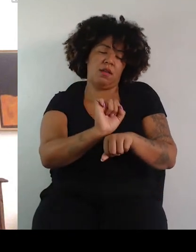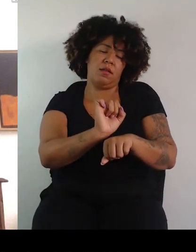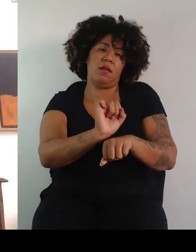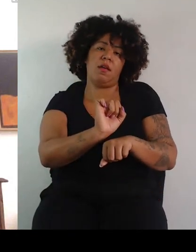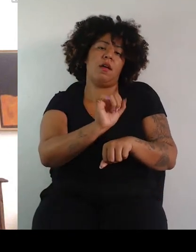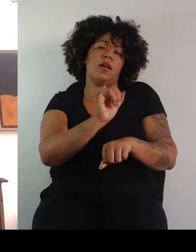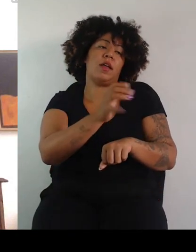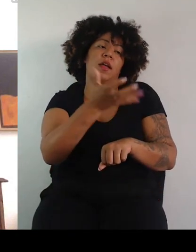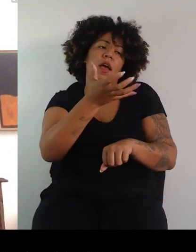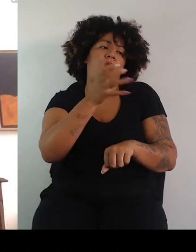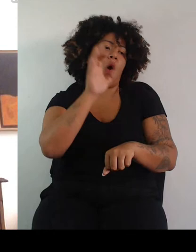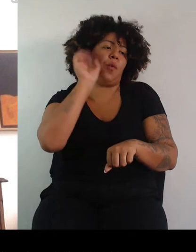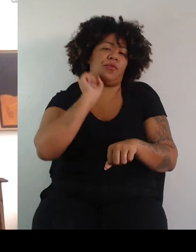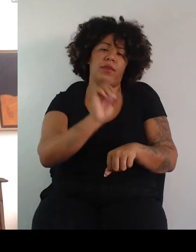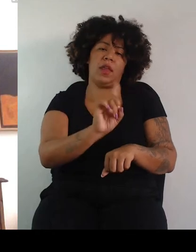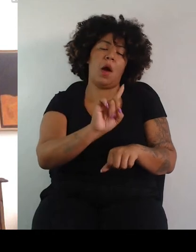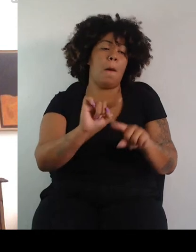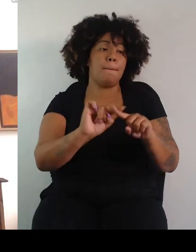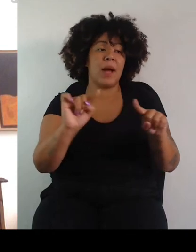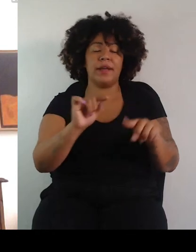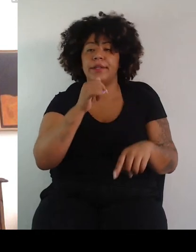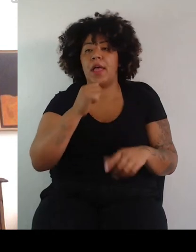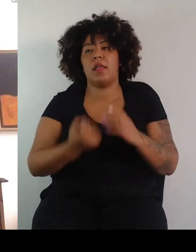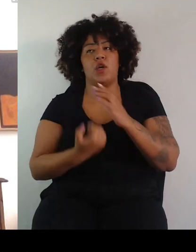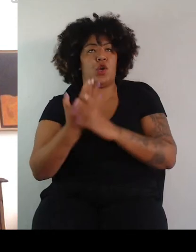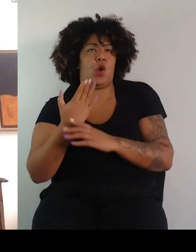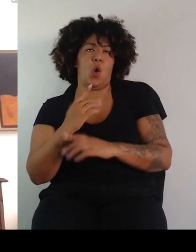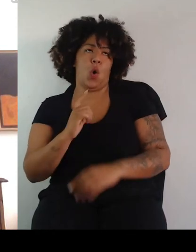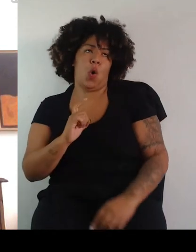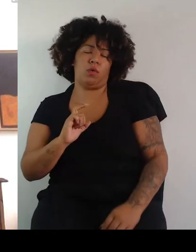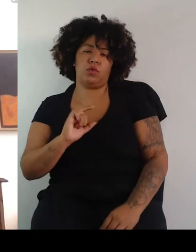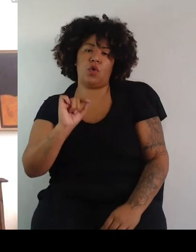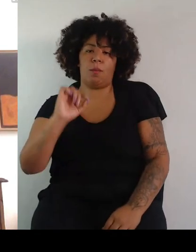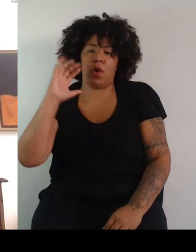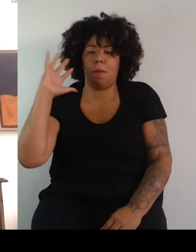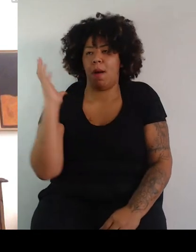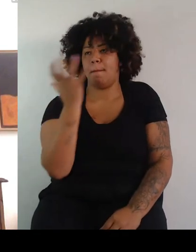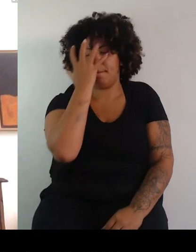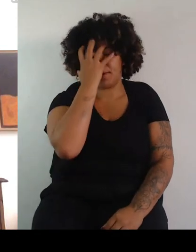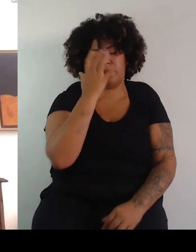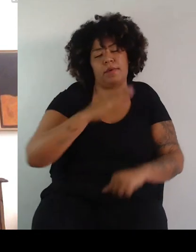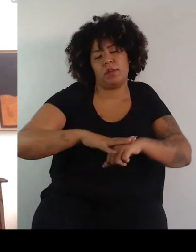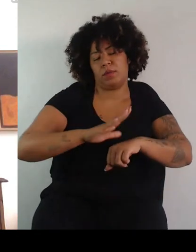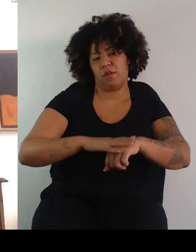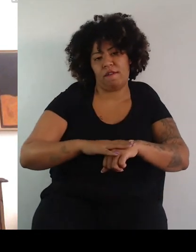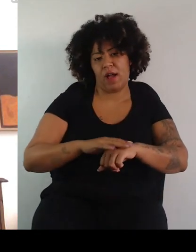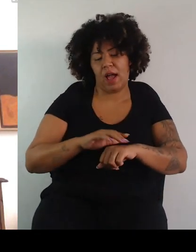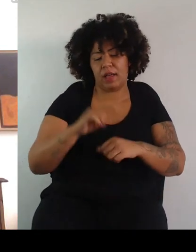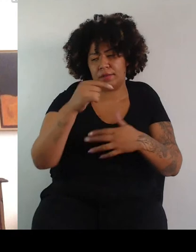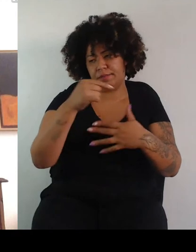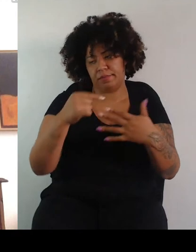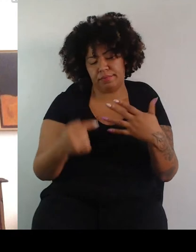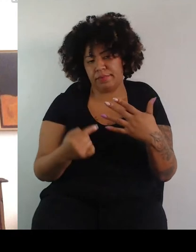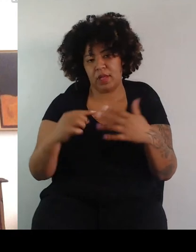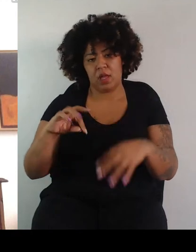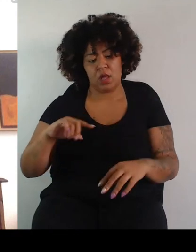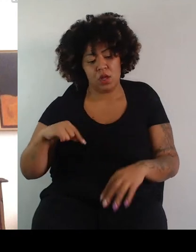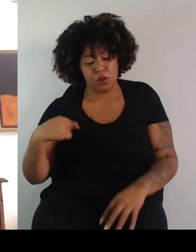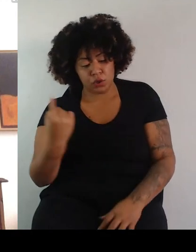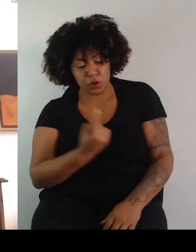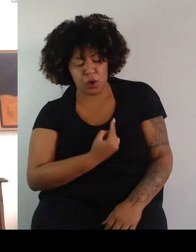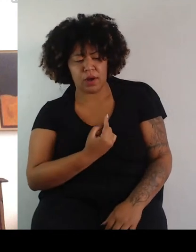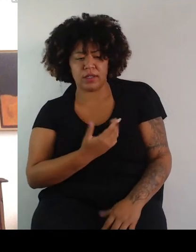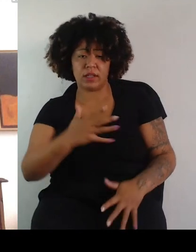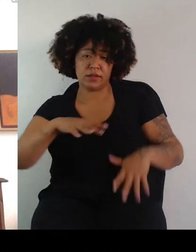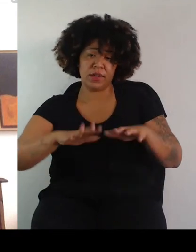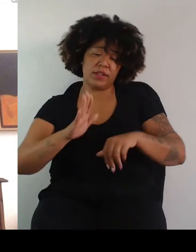construiu um mito em volta de si mesmo como muitas pessoas fazem até certo ponto eu acho que todos nós fazemos alguns Claro